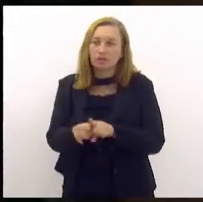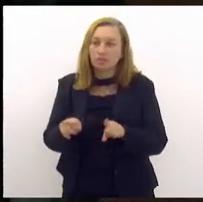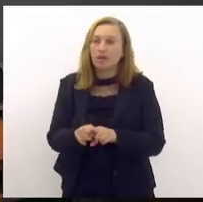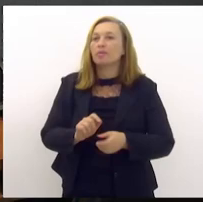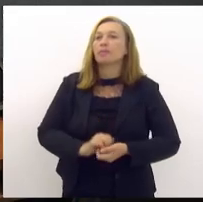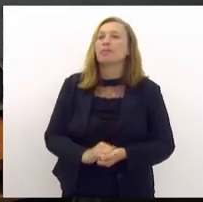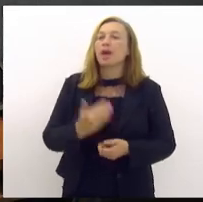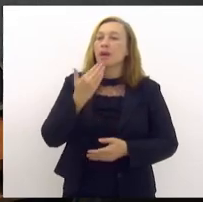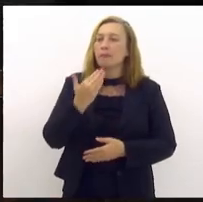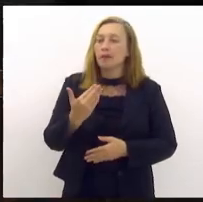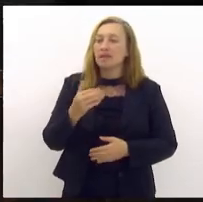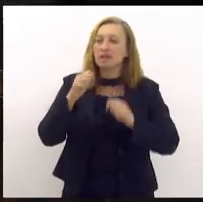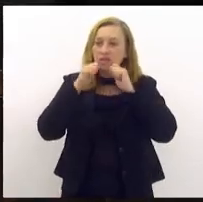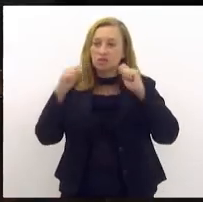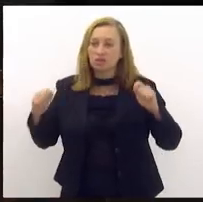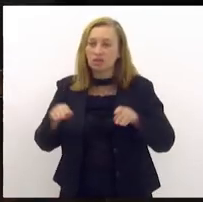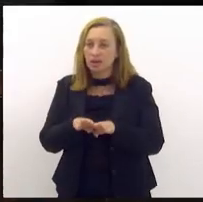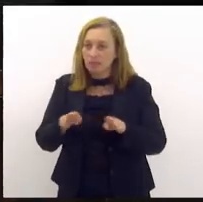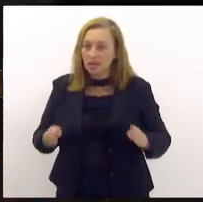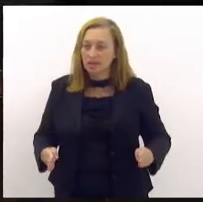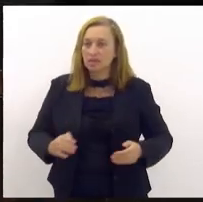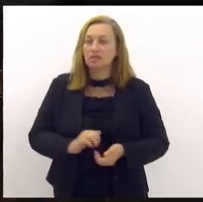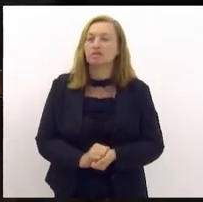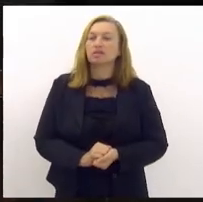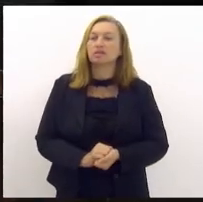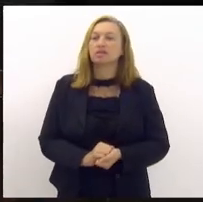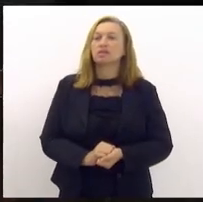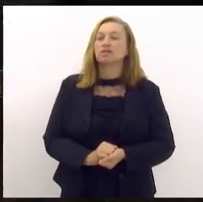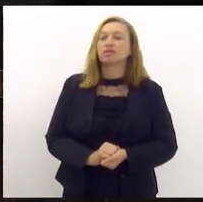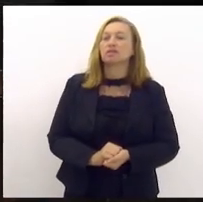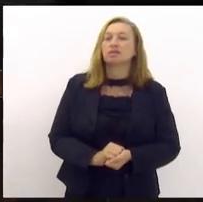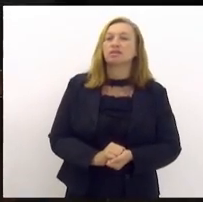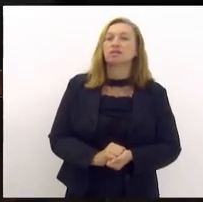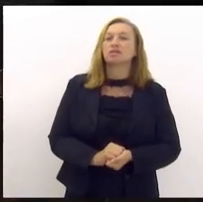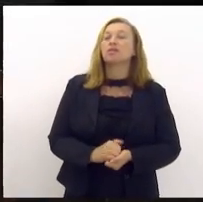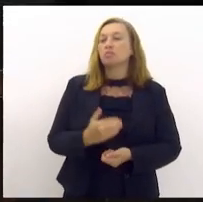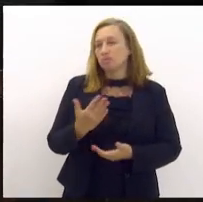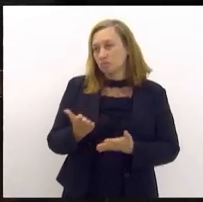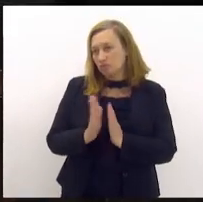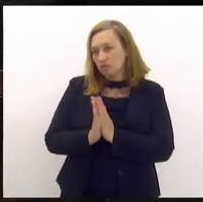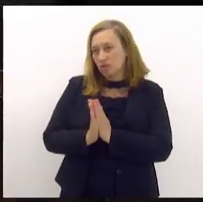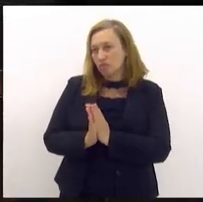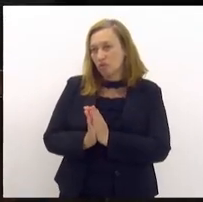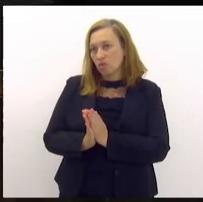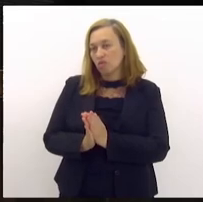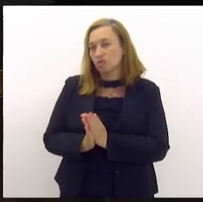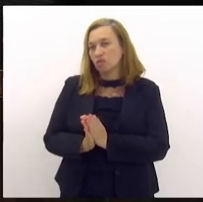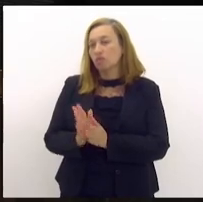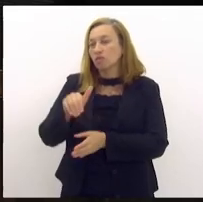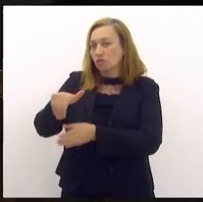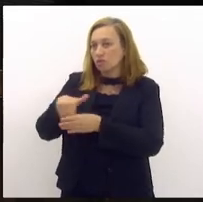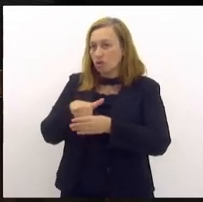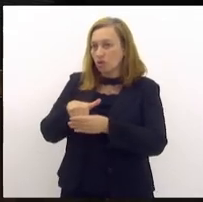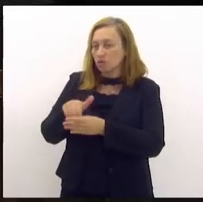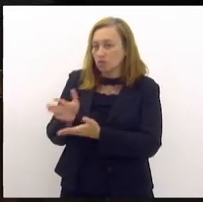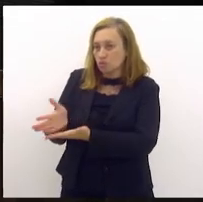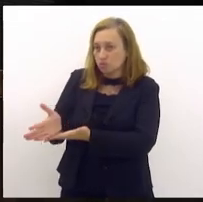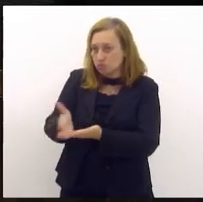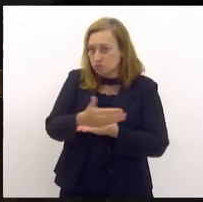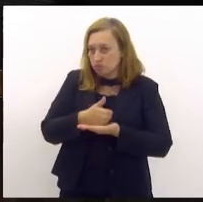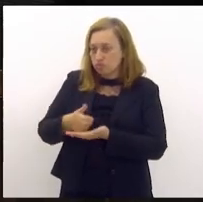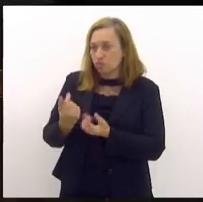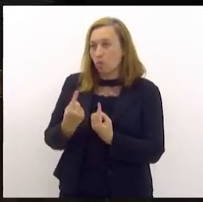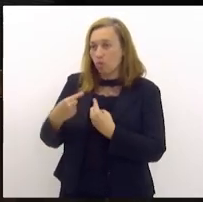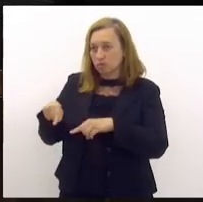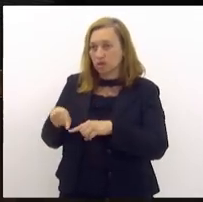a assessoria Marcelo da mesa, Dino. A assessoria da mesa, por gentileza, para que consiga esses votos. Aliás,